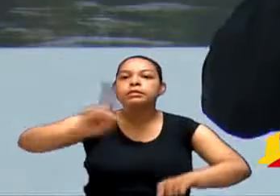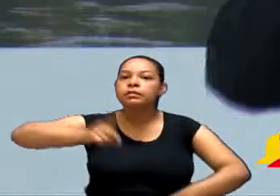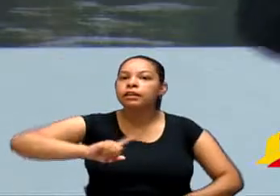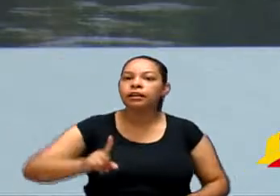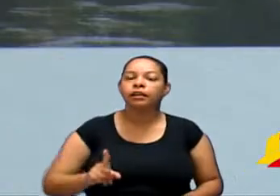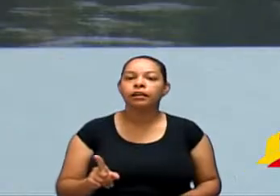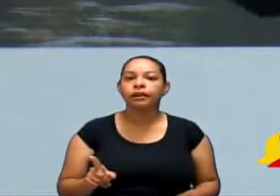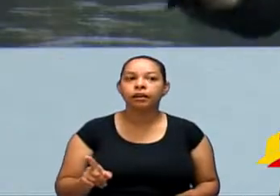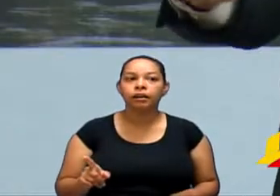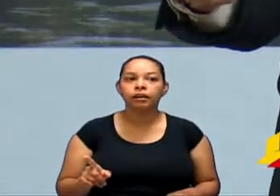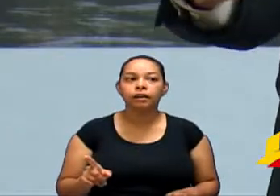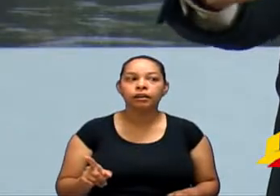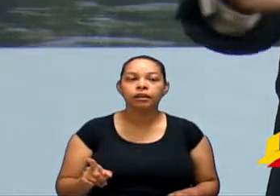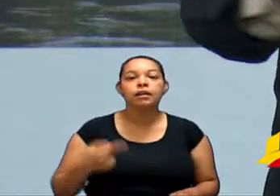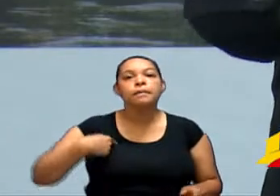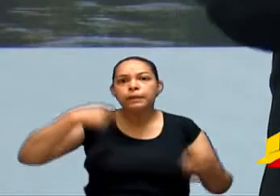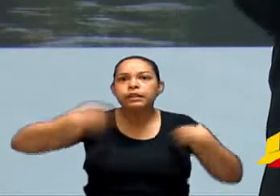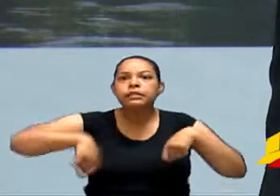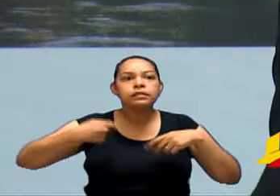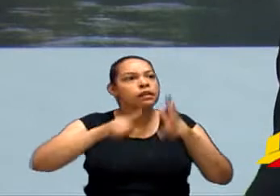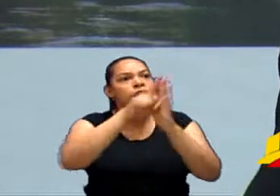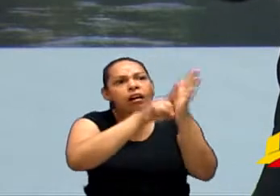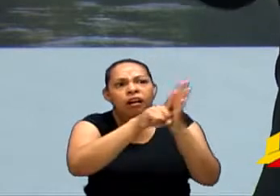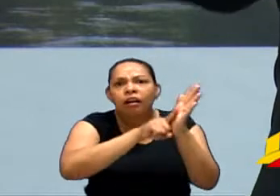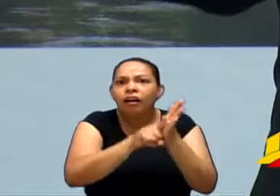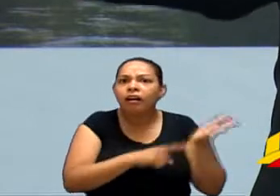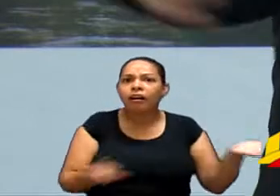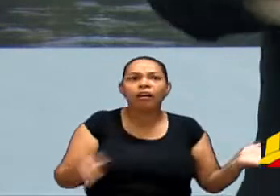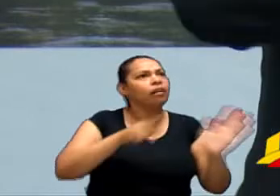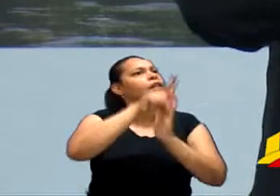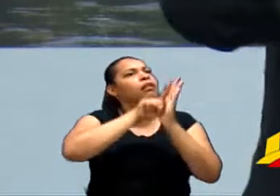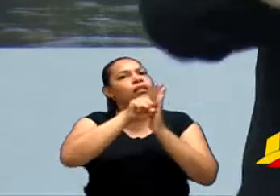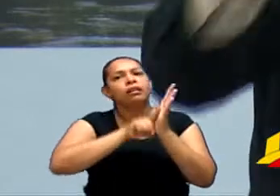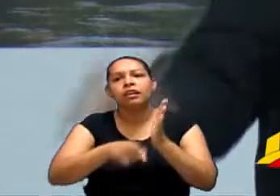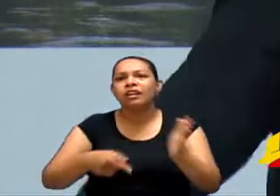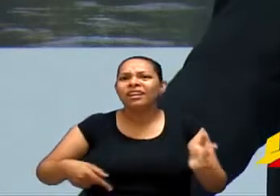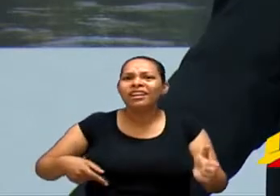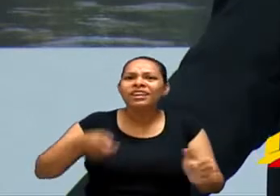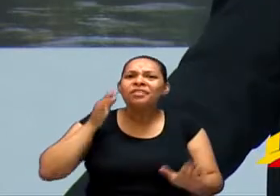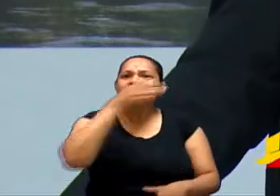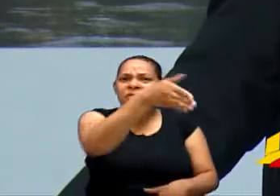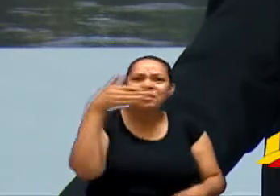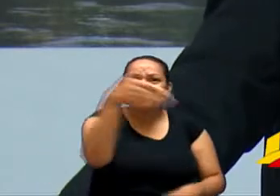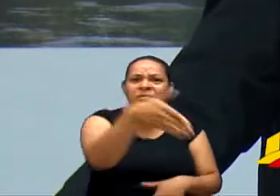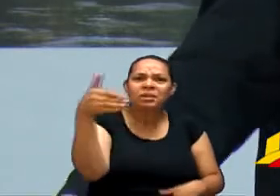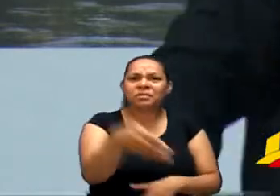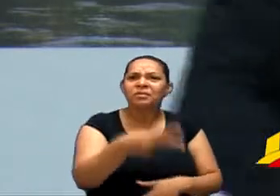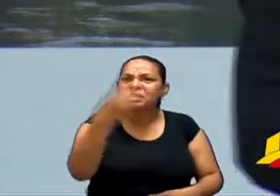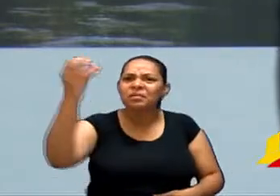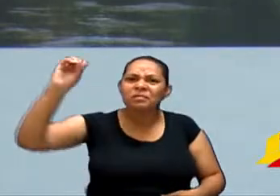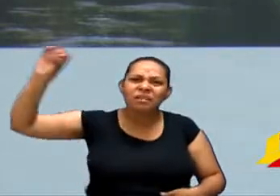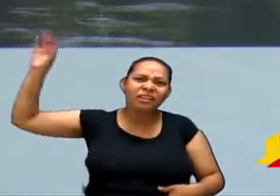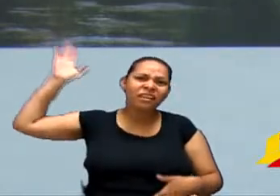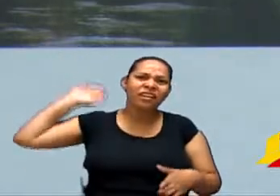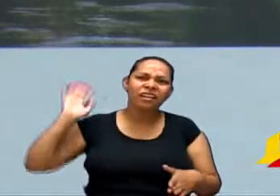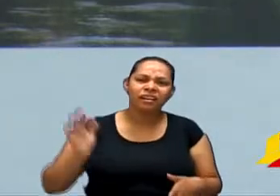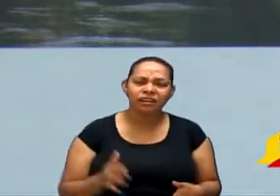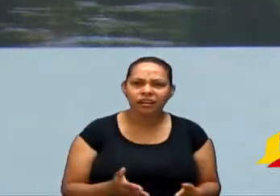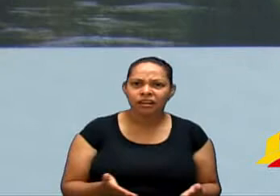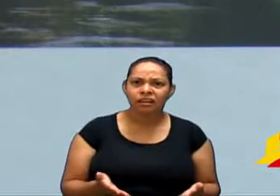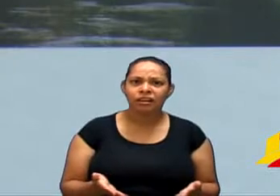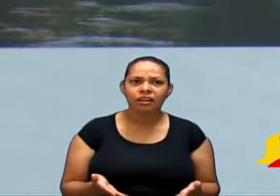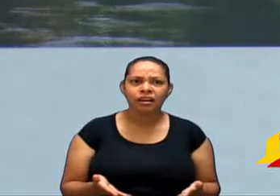para vocês e o rei avaliar o caso eu fomos 200 vezes ninguém a Prefeitura não procura a gente dá impressão que a prefeitura